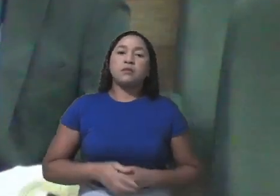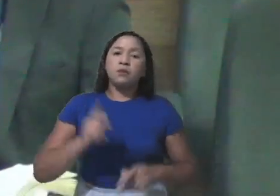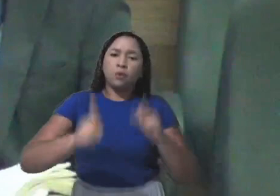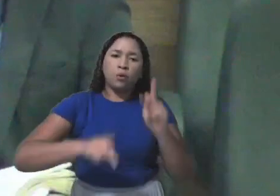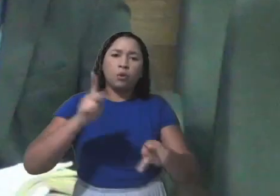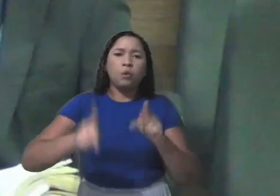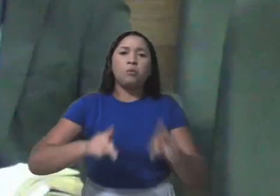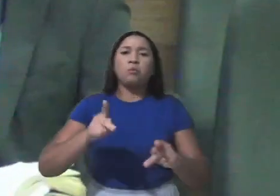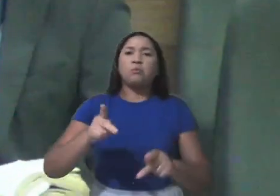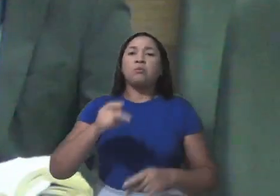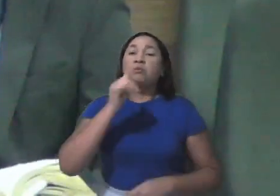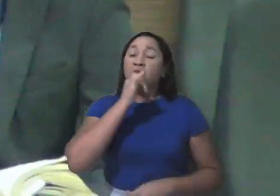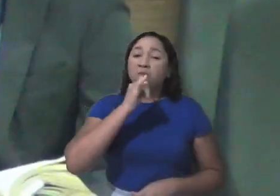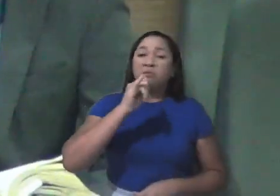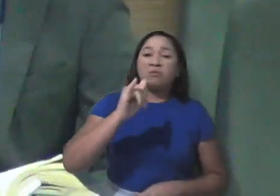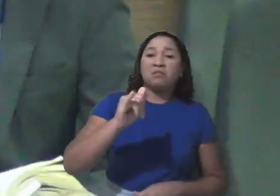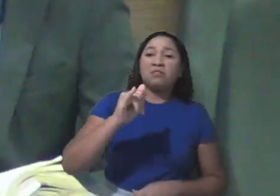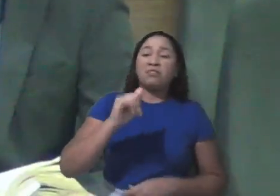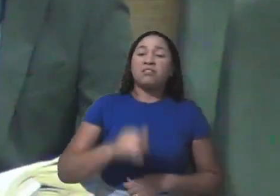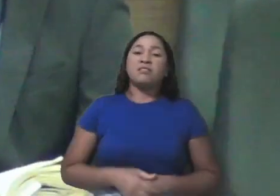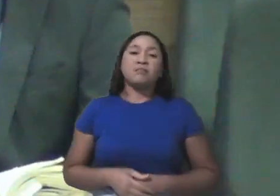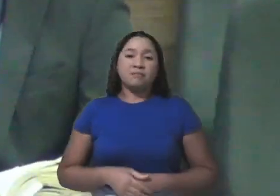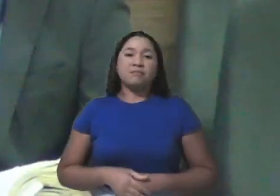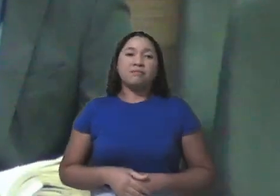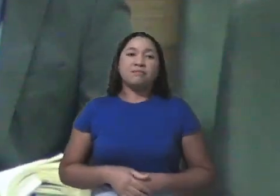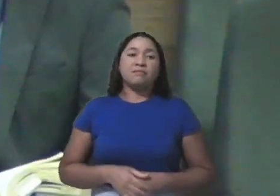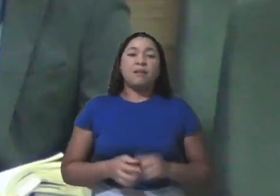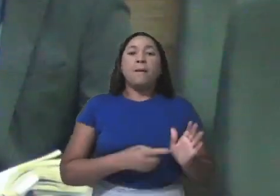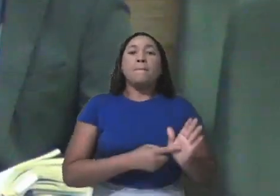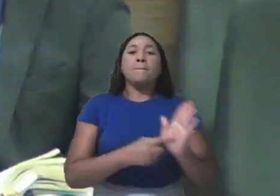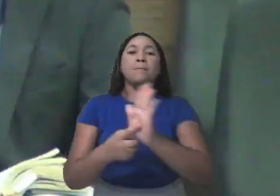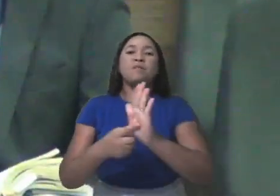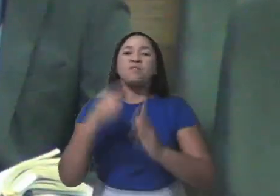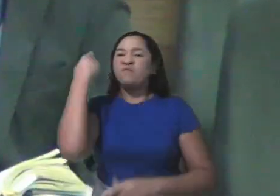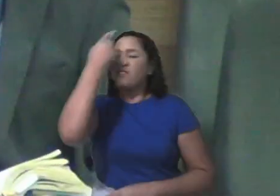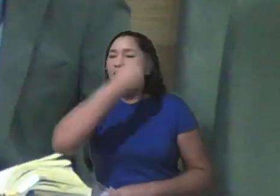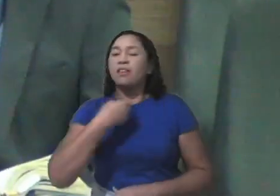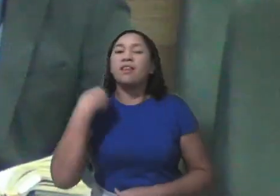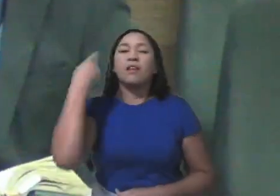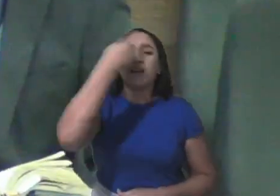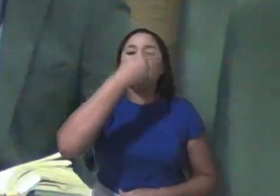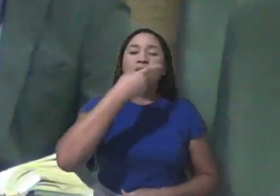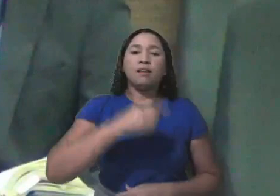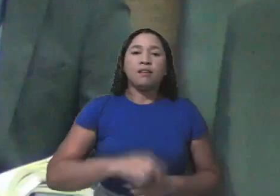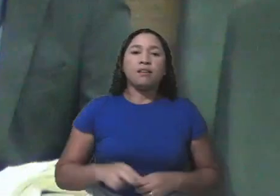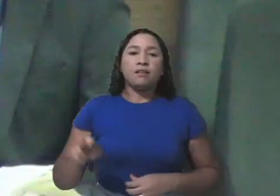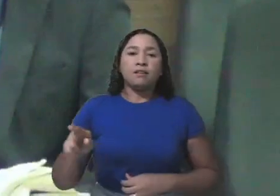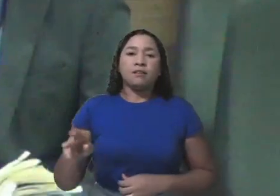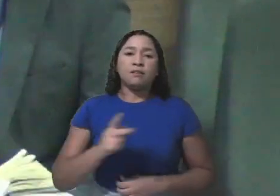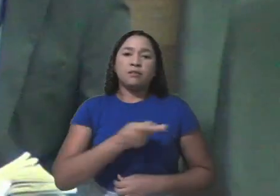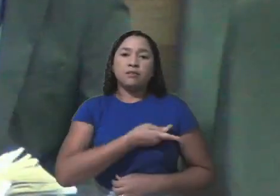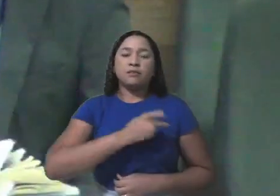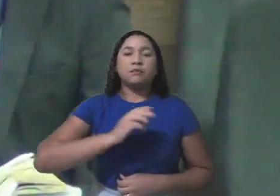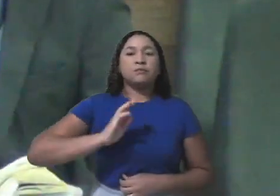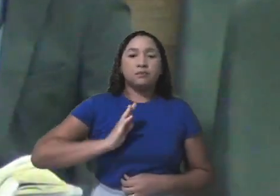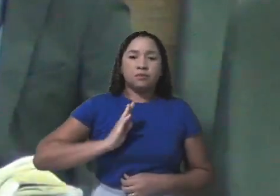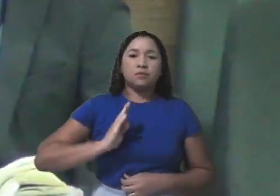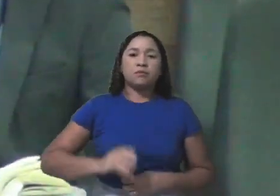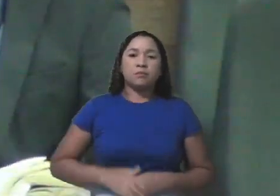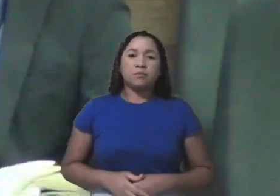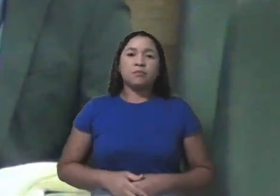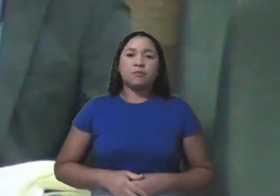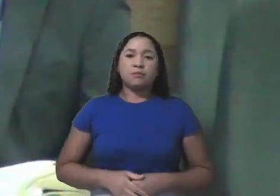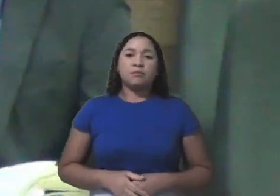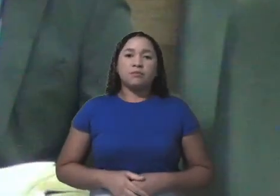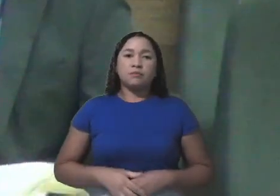na venta ou passando na cara dos irmãos aos Hebreus, que eles já deveriam estar mais